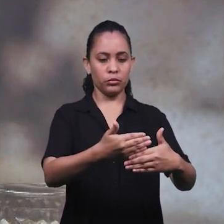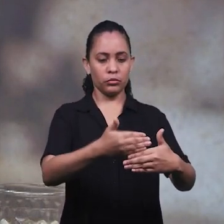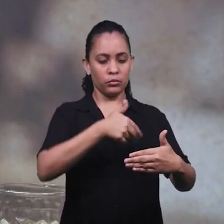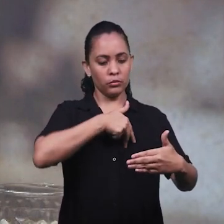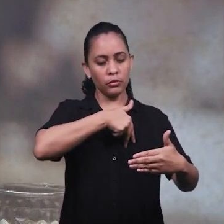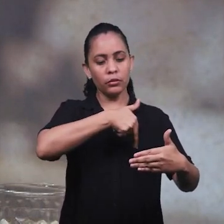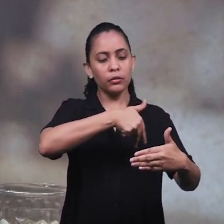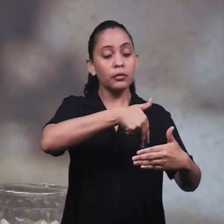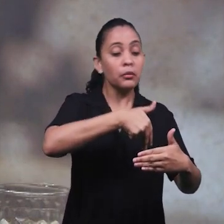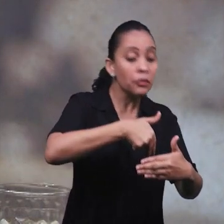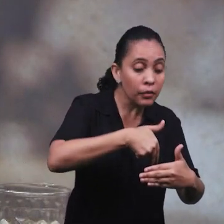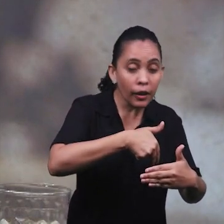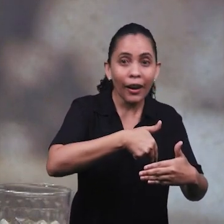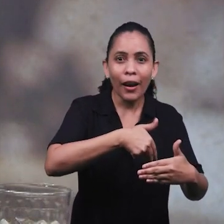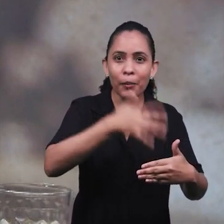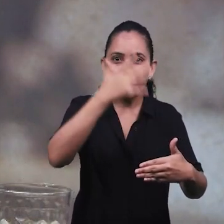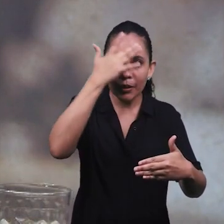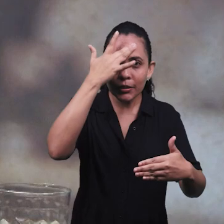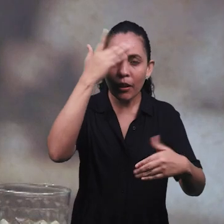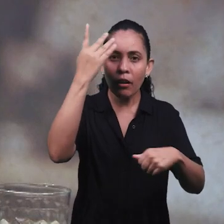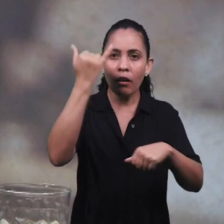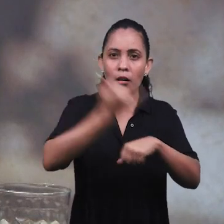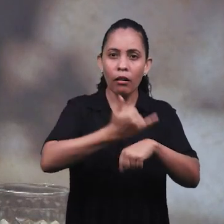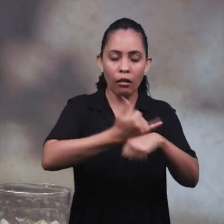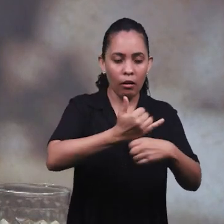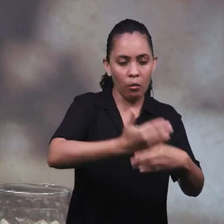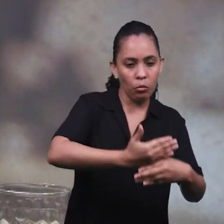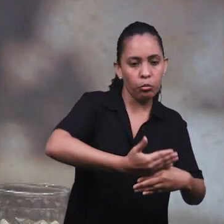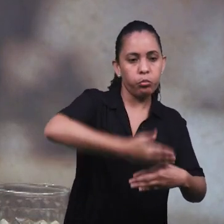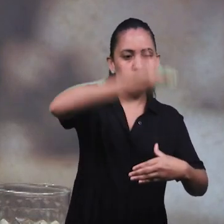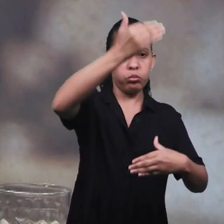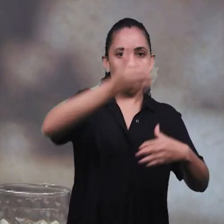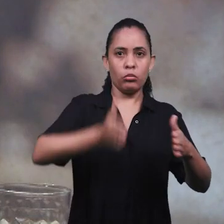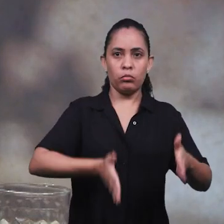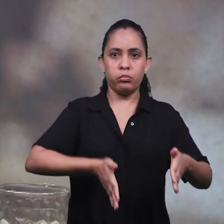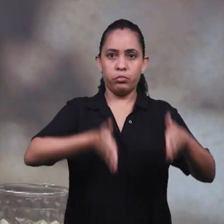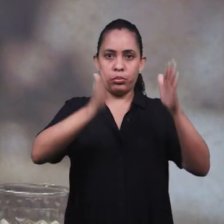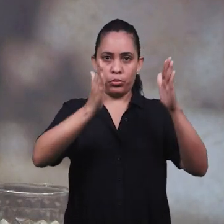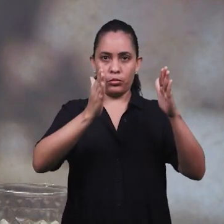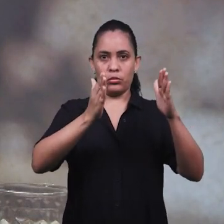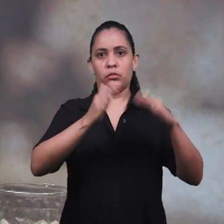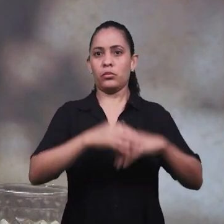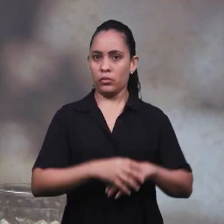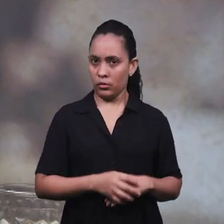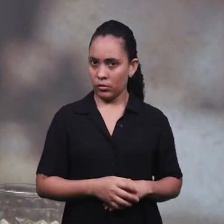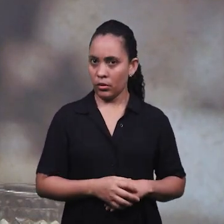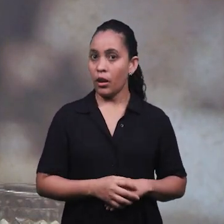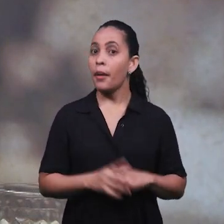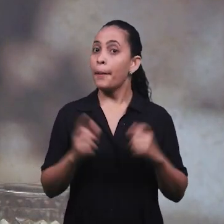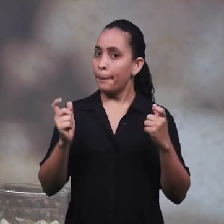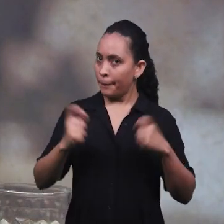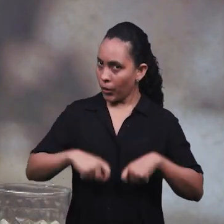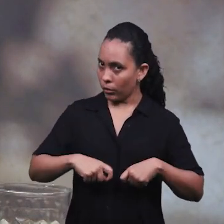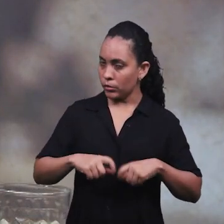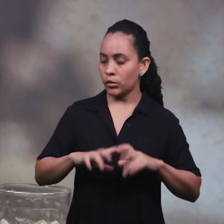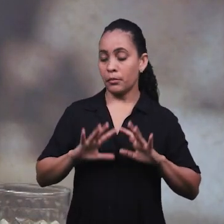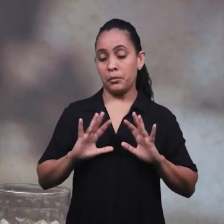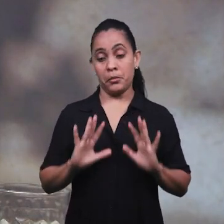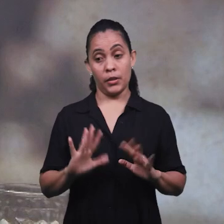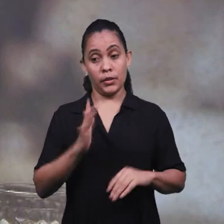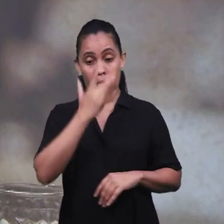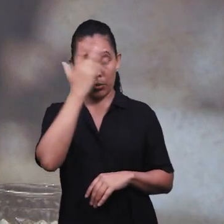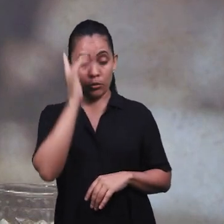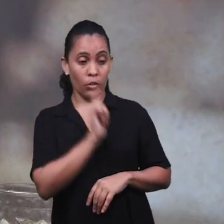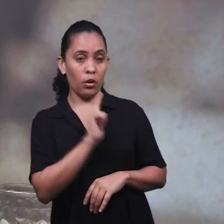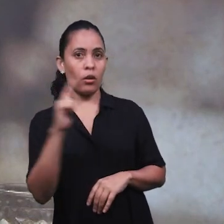feito. Mas o problema é que quando cada morador utiliza um modelo de fechamento específico. Então, quando uma pessoa de fora